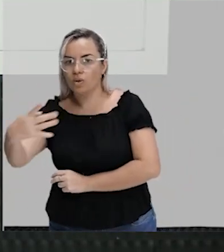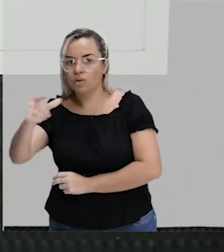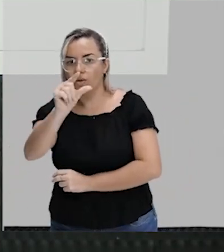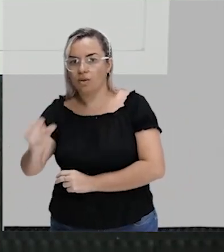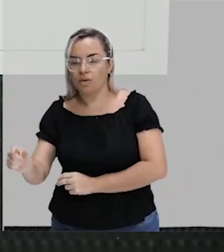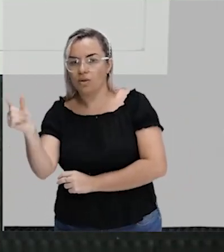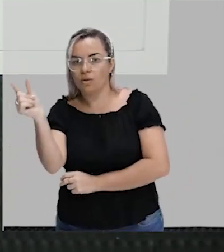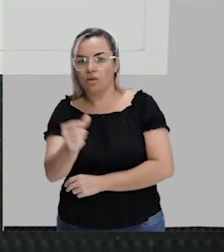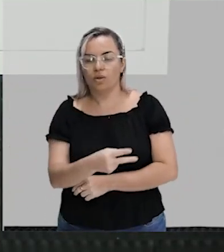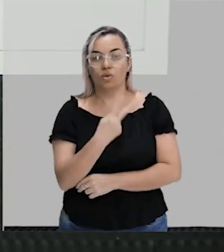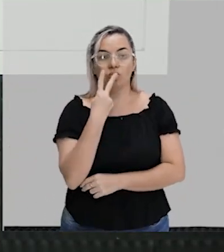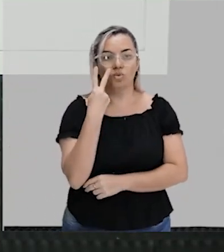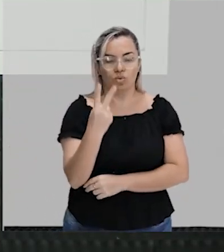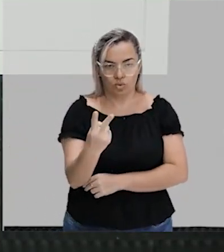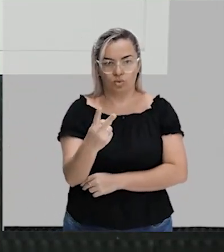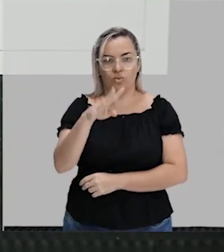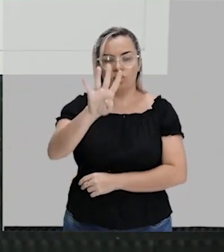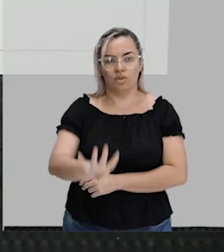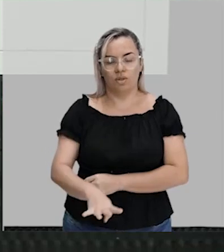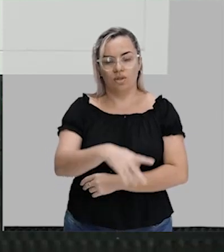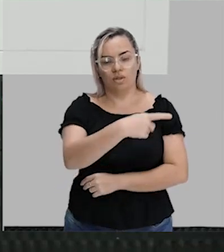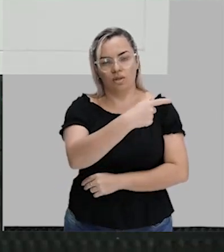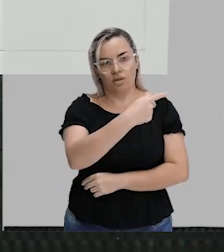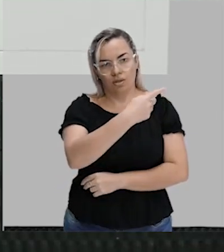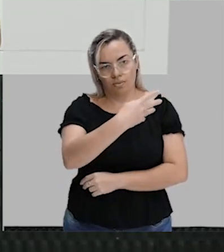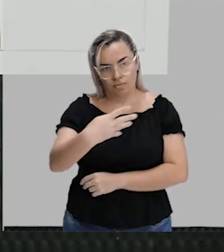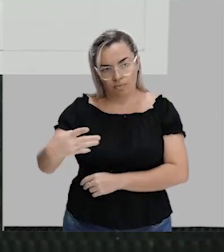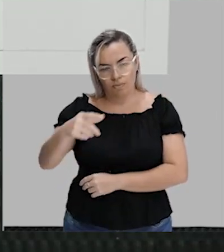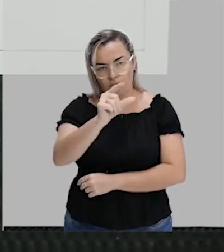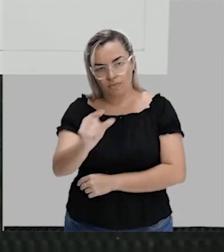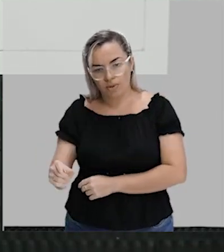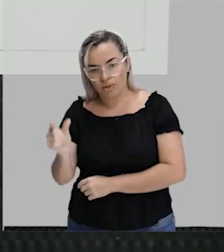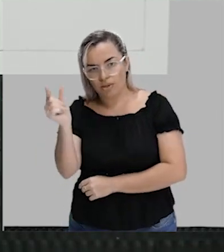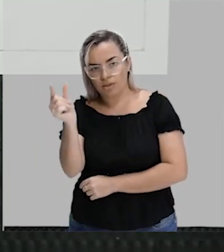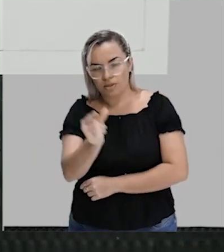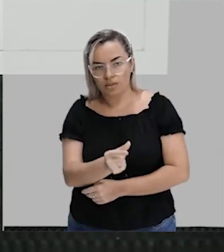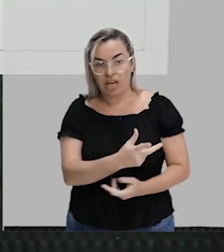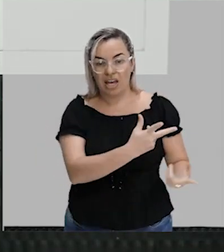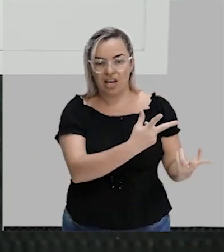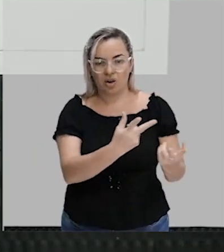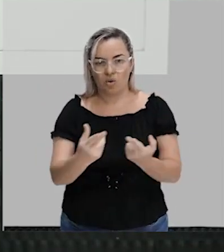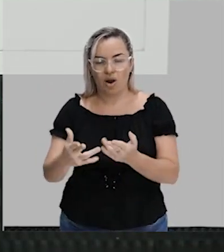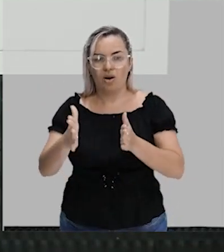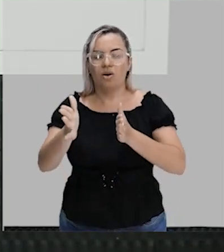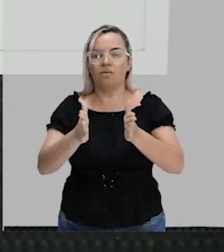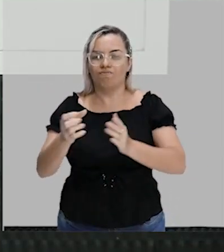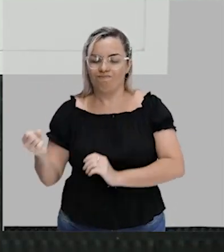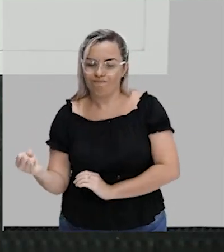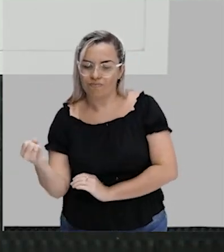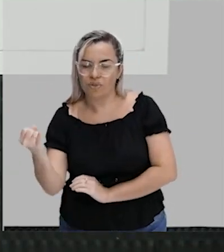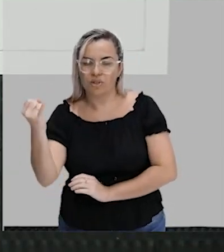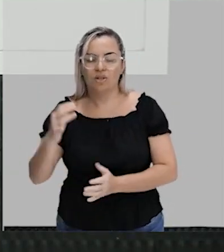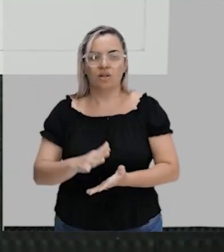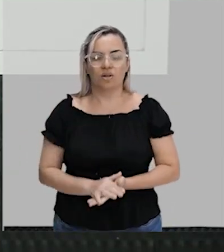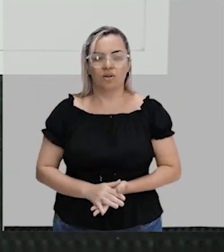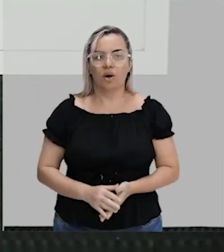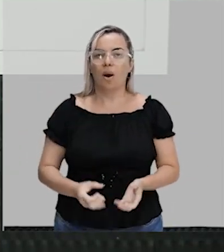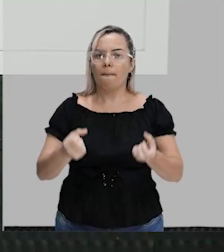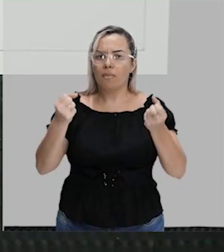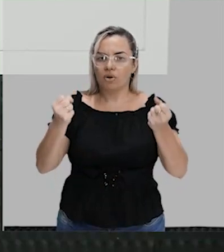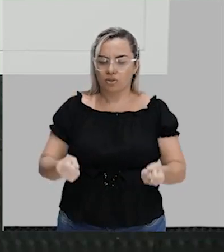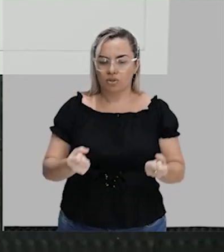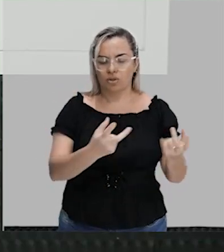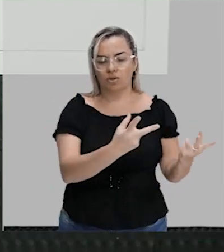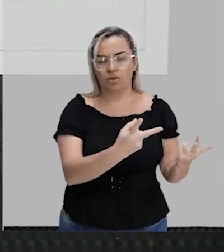matrizes a e b de mesma ordem Então esse aqui já é importante né porque uma matriz ela só pode ser igual